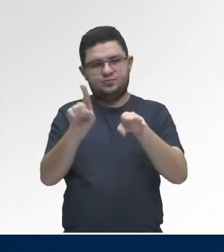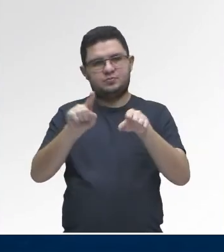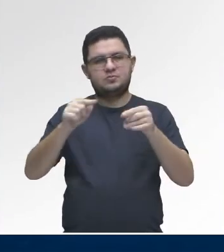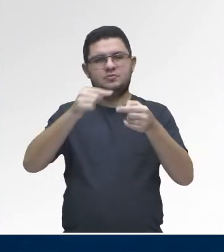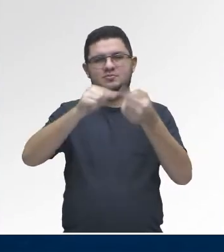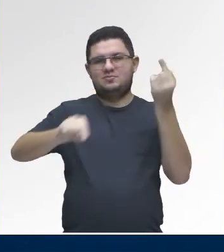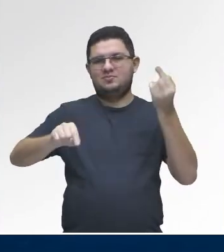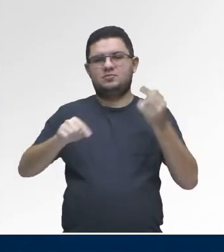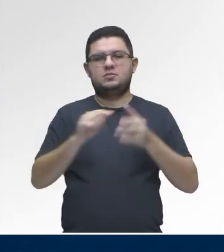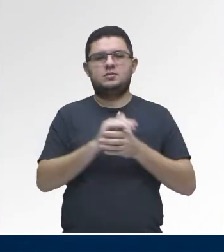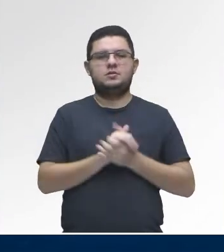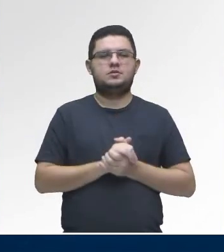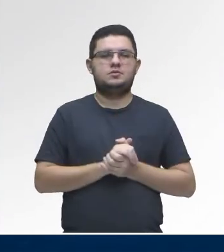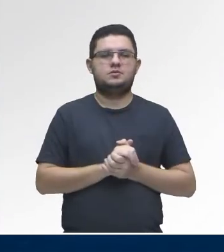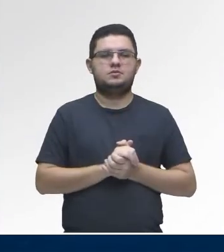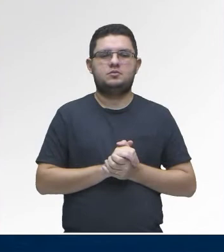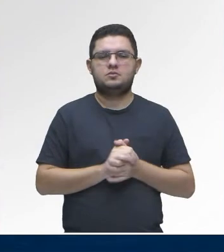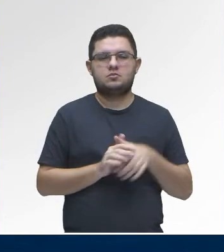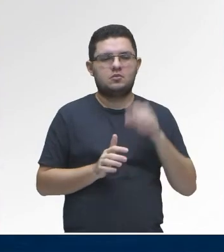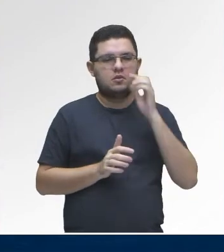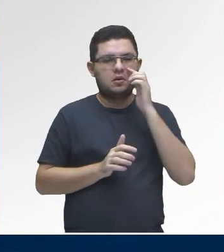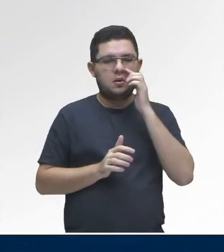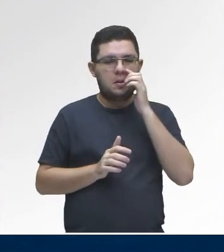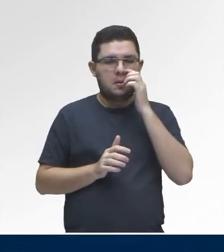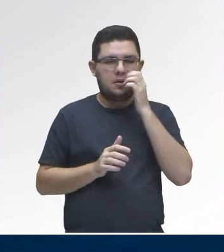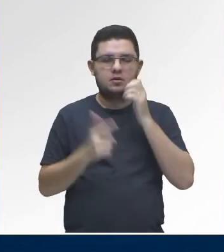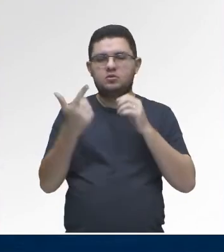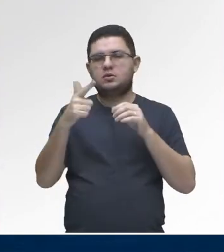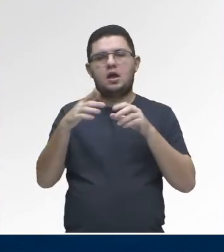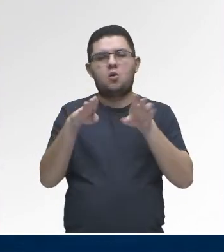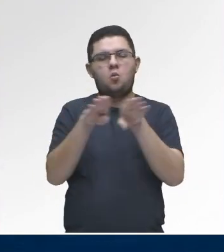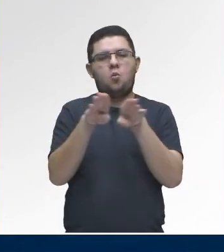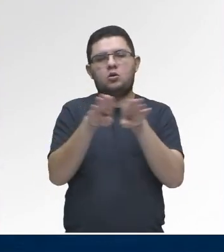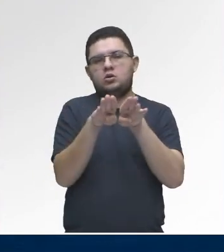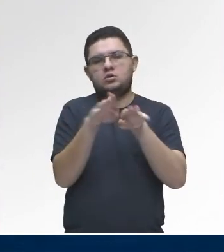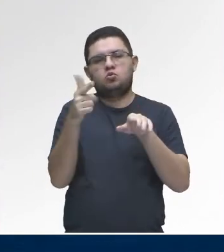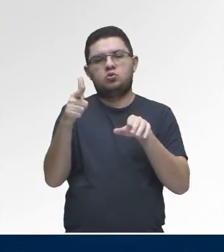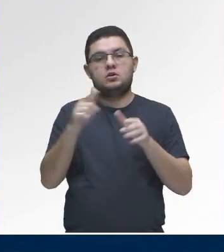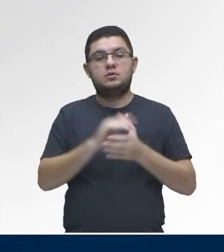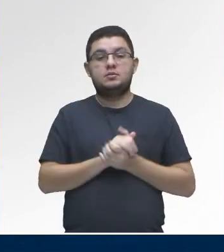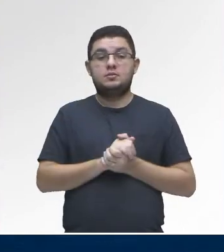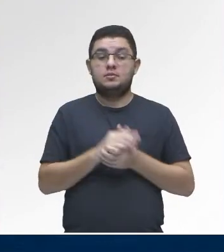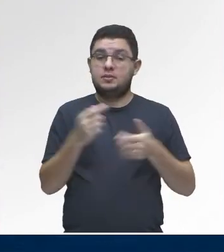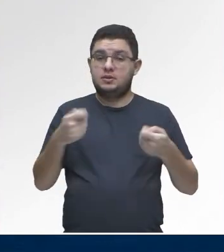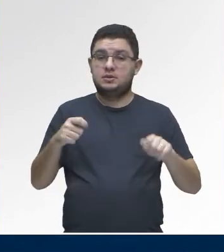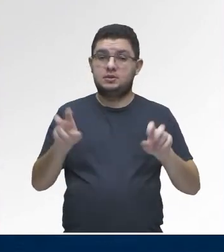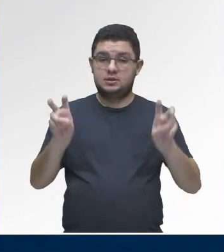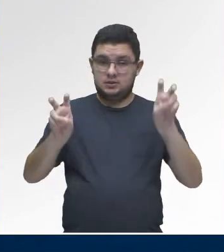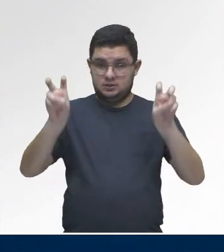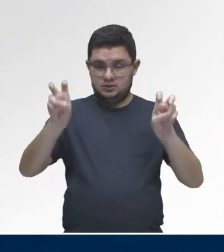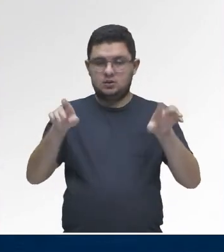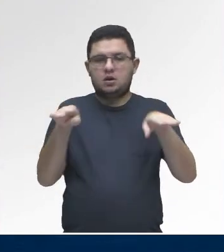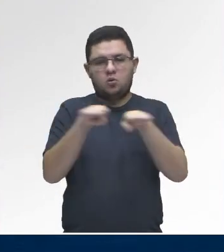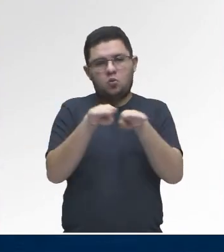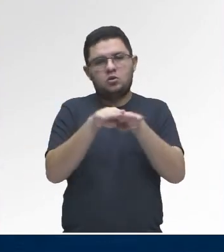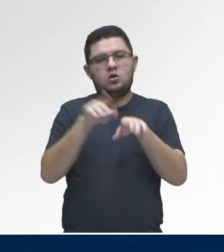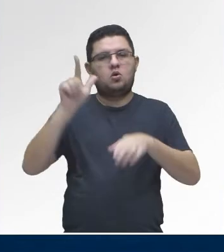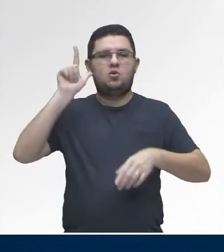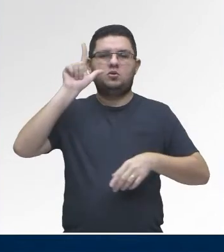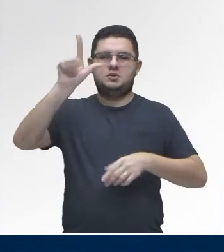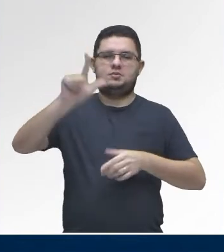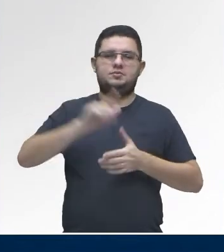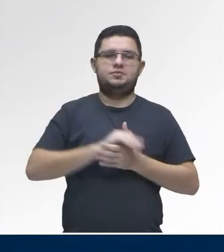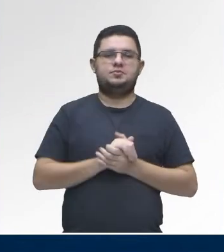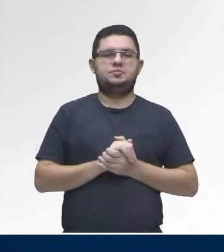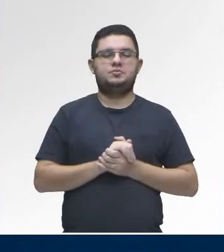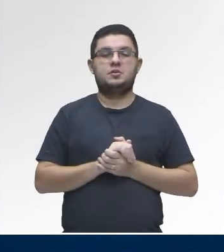lado. Então, olha só, eu já não tenho mais igualdade. Então, aí seria falso, né? Por quê? Porque o